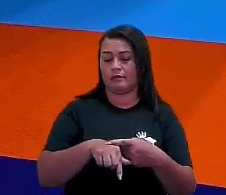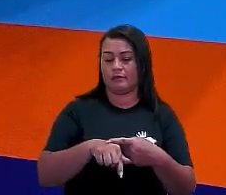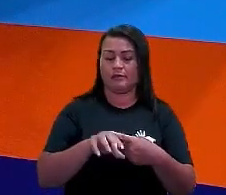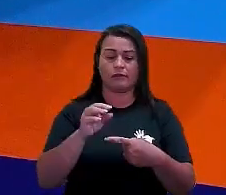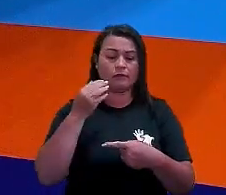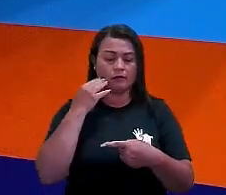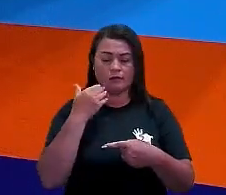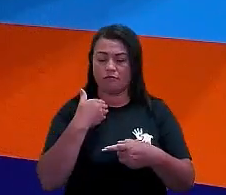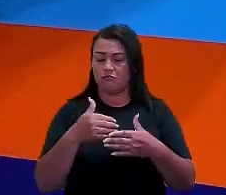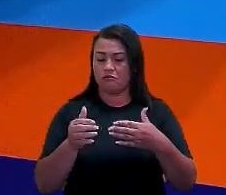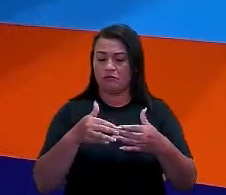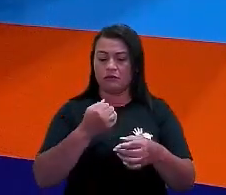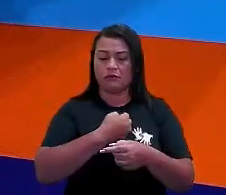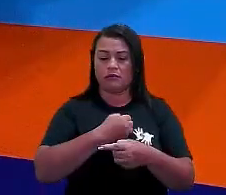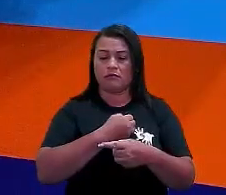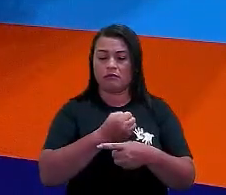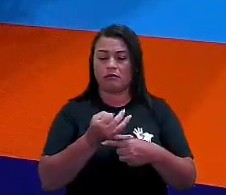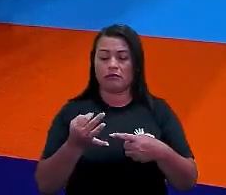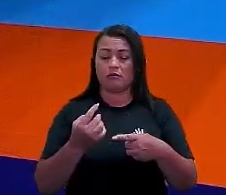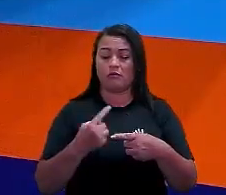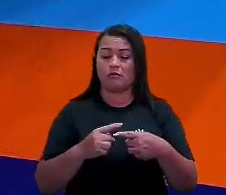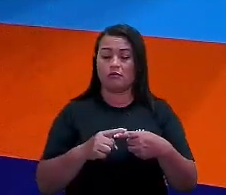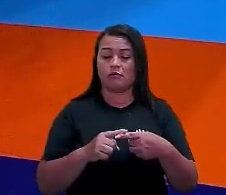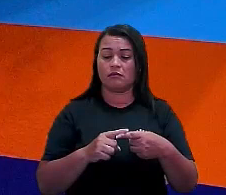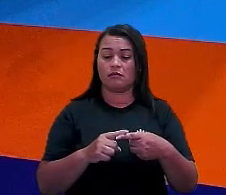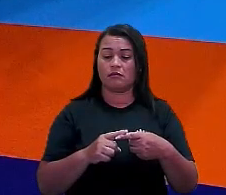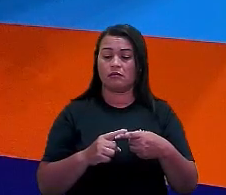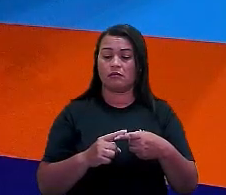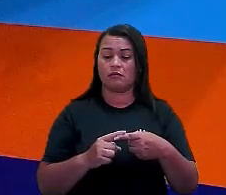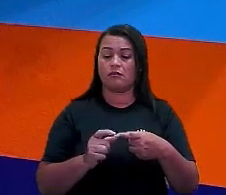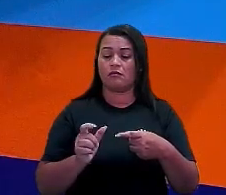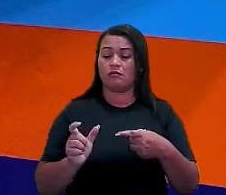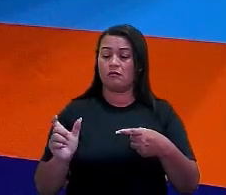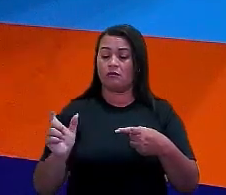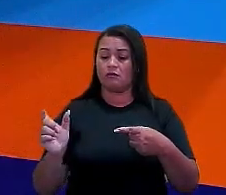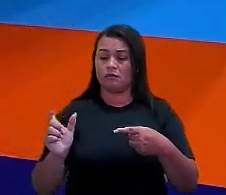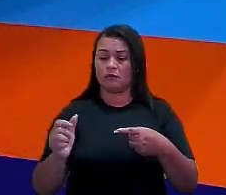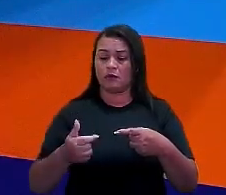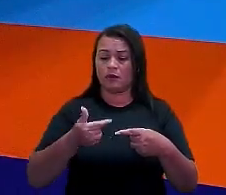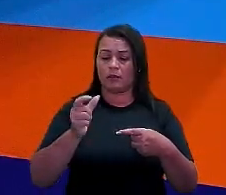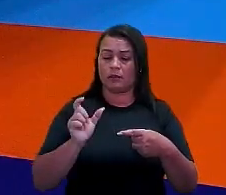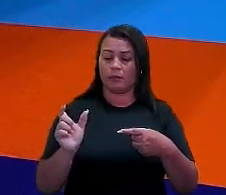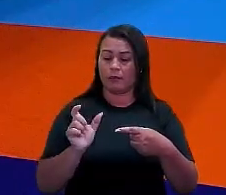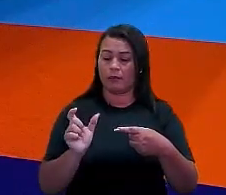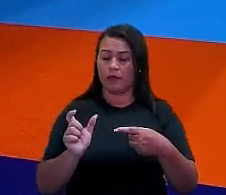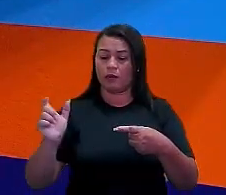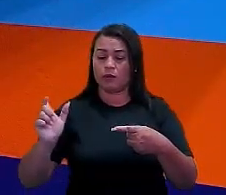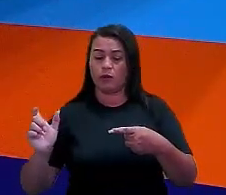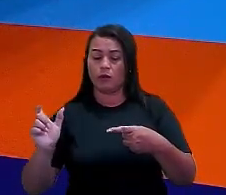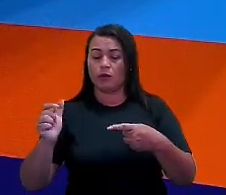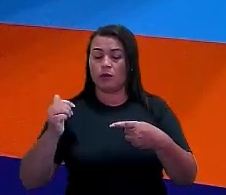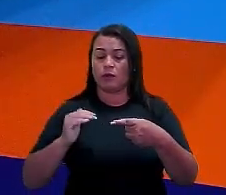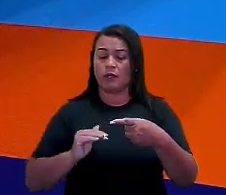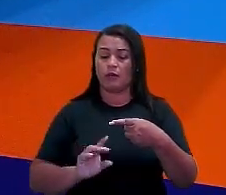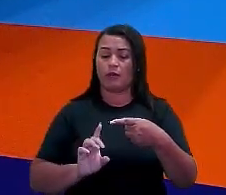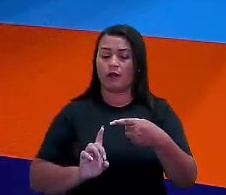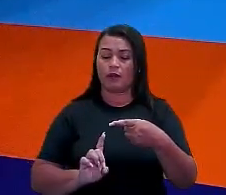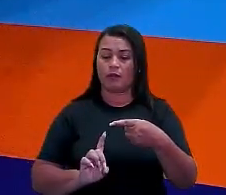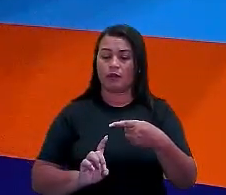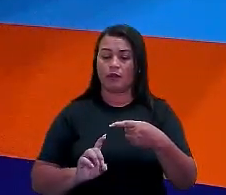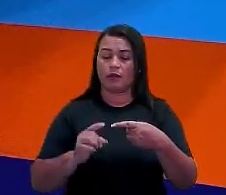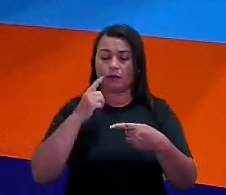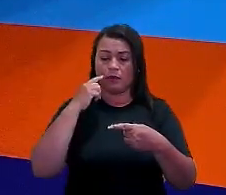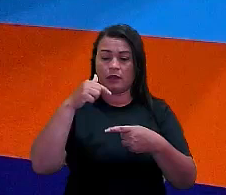Porque esse nomezinho aqui, ó, o segundo nome, ele vai ser sempre o do denominador. E lá em cima,